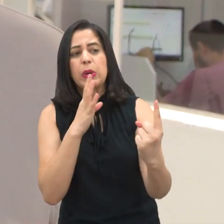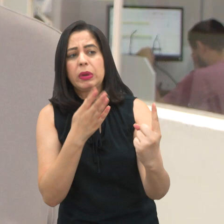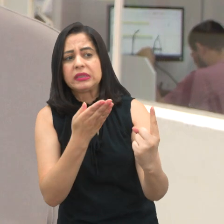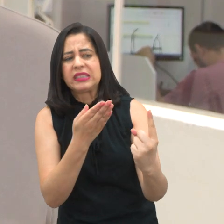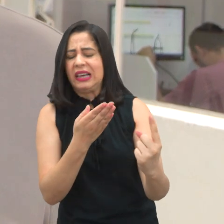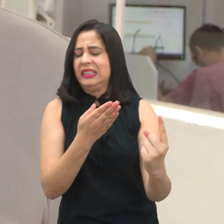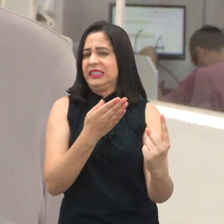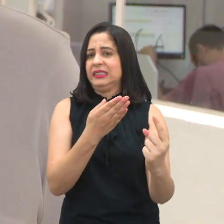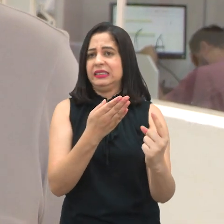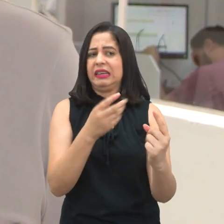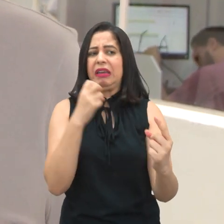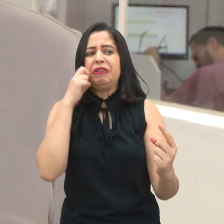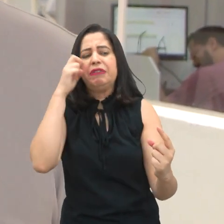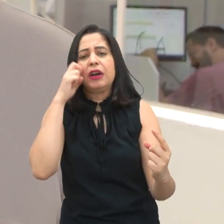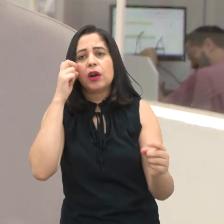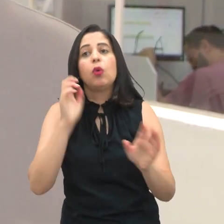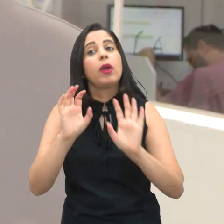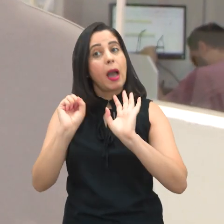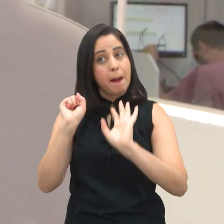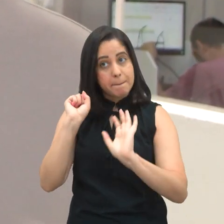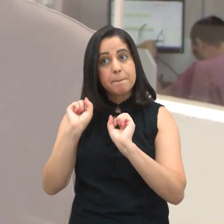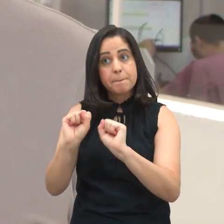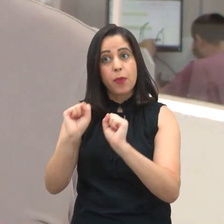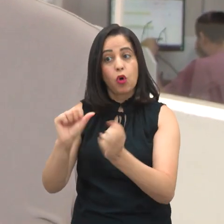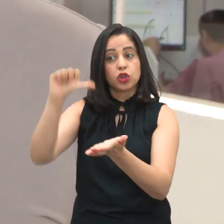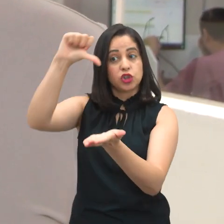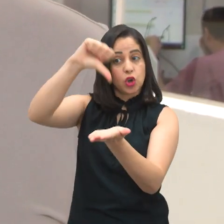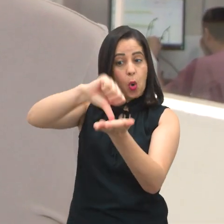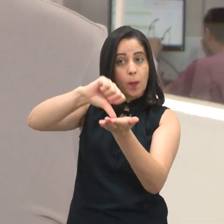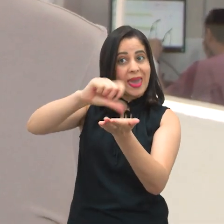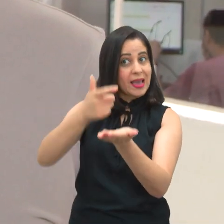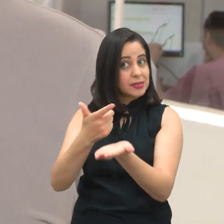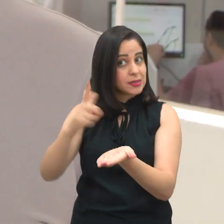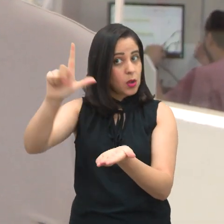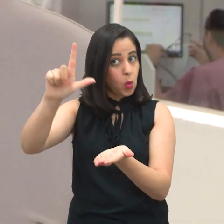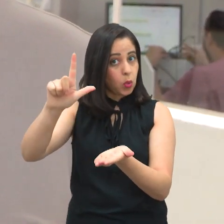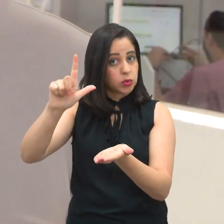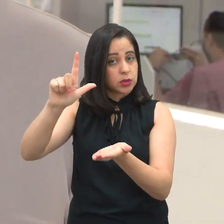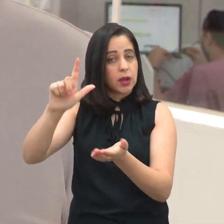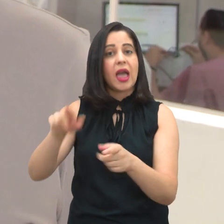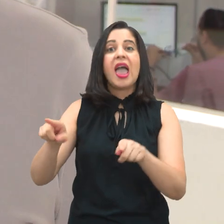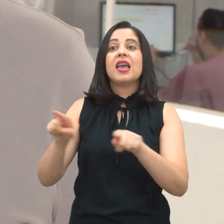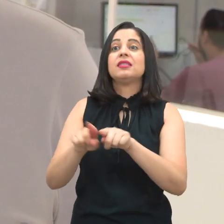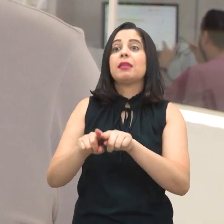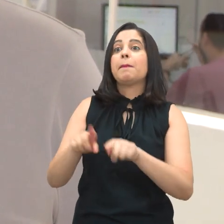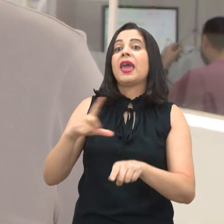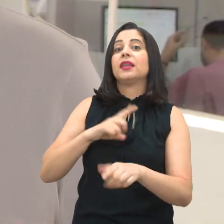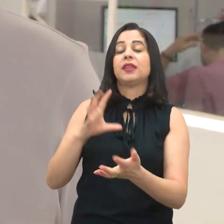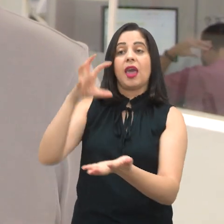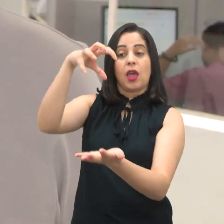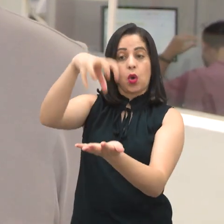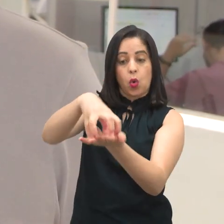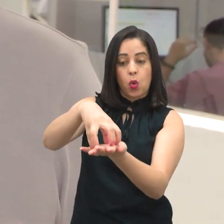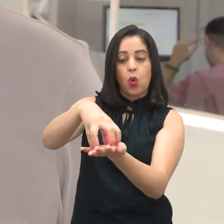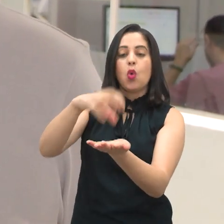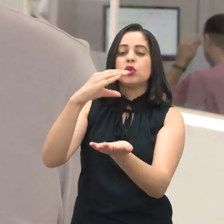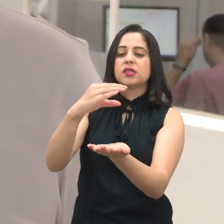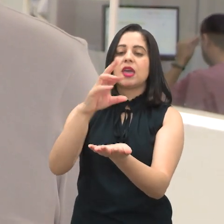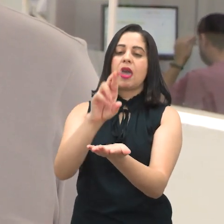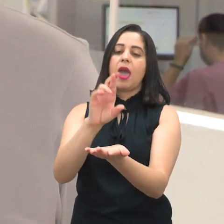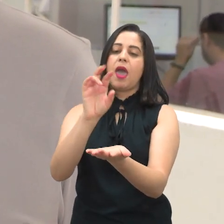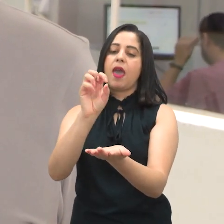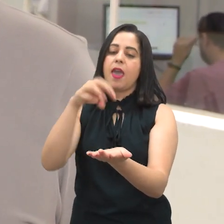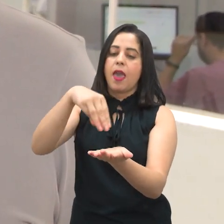UBS, tá? Dentro do programa Teste Já. E também nós temos o CRMI, que é um centro de atendimento